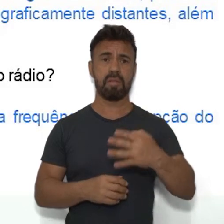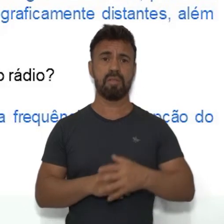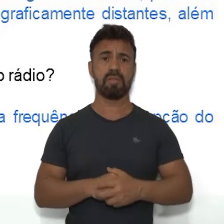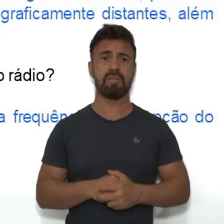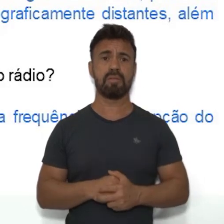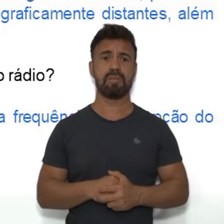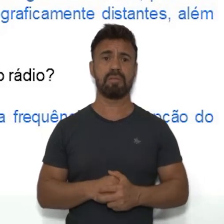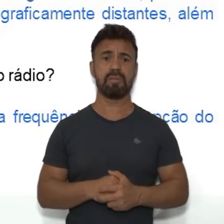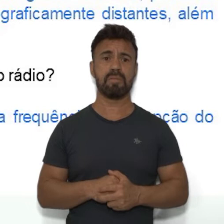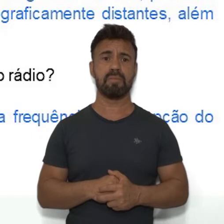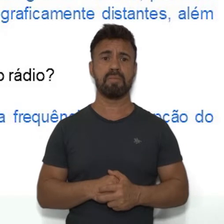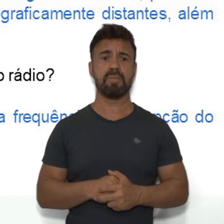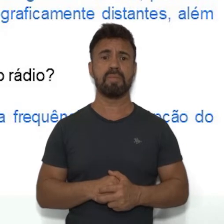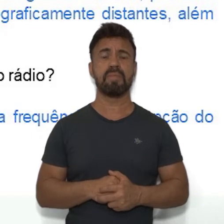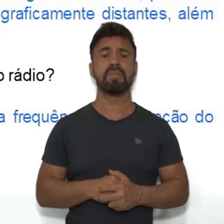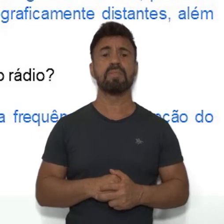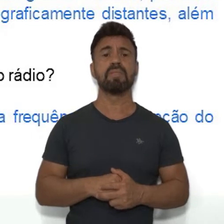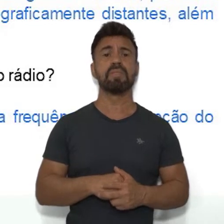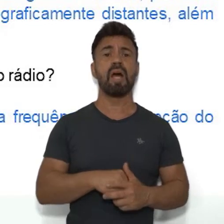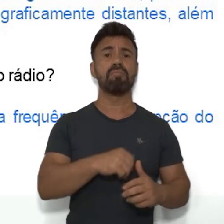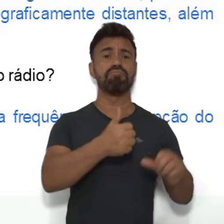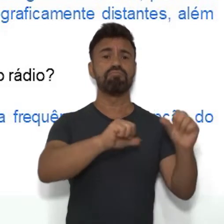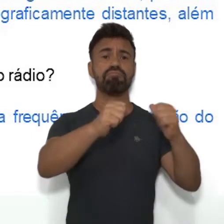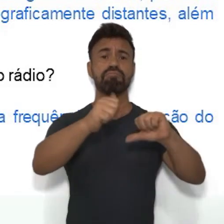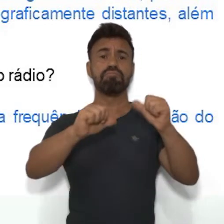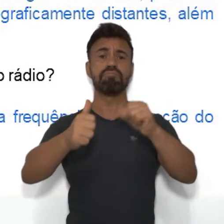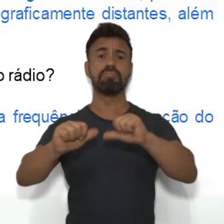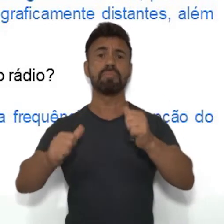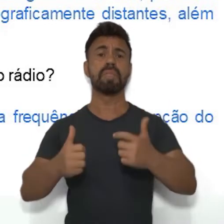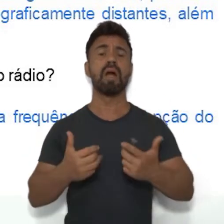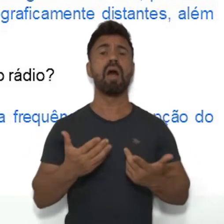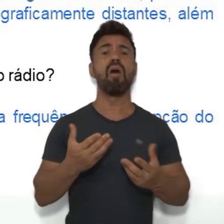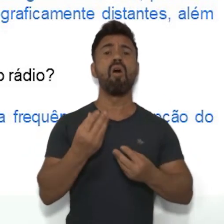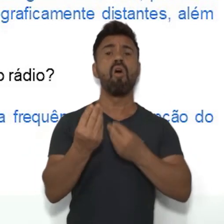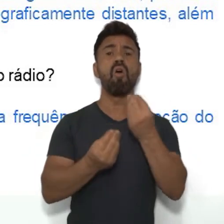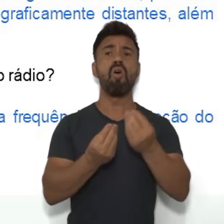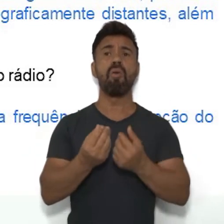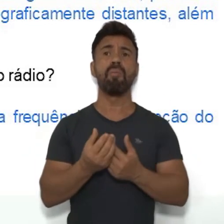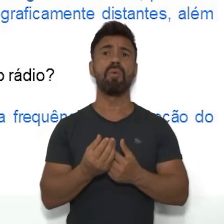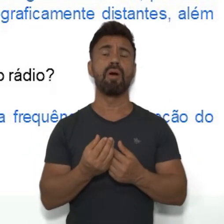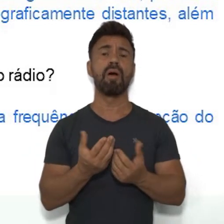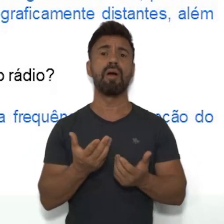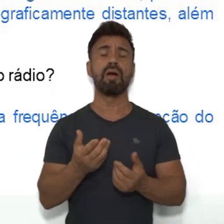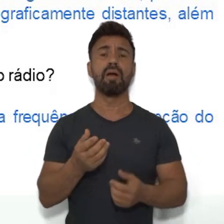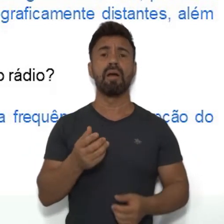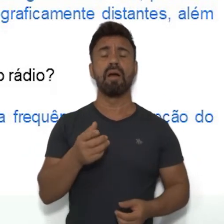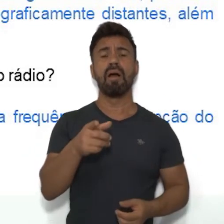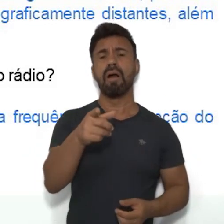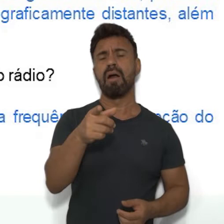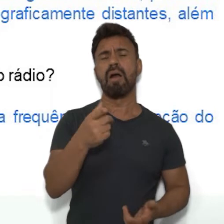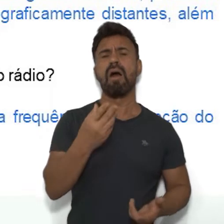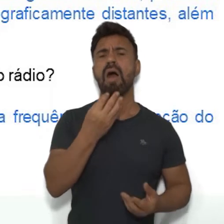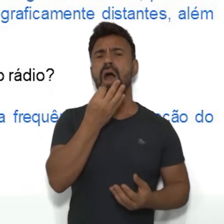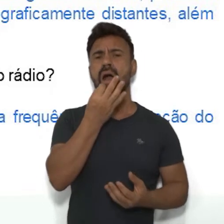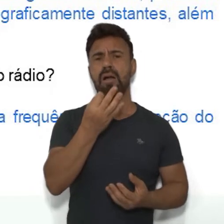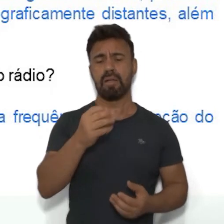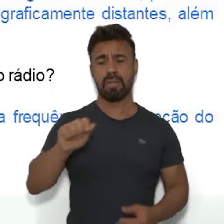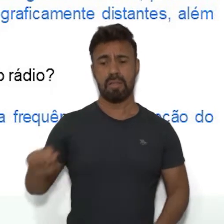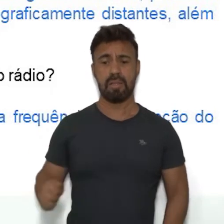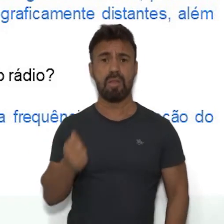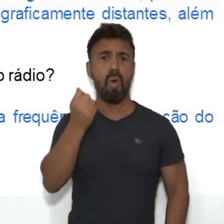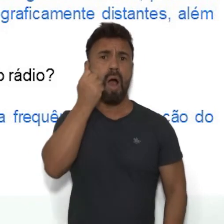ela diz o seguinte: na sua avaliação, o que acontece ao ajustar o botão de sintonia do